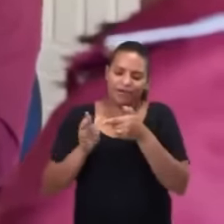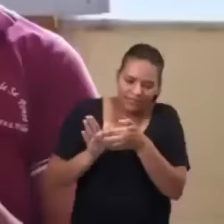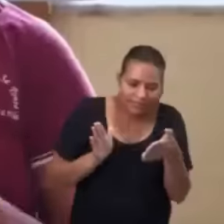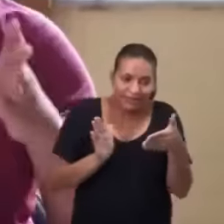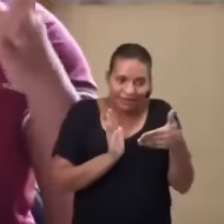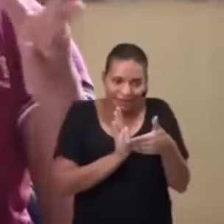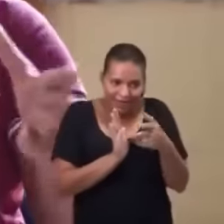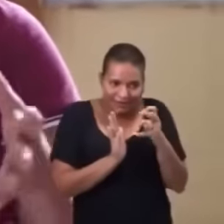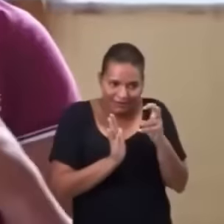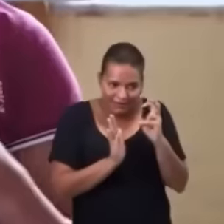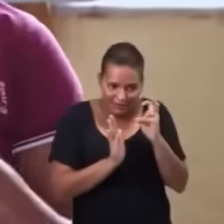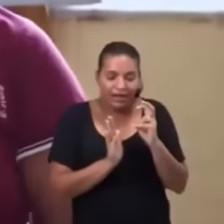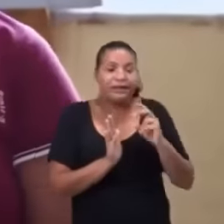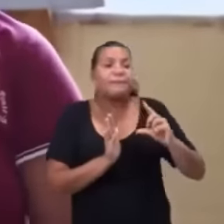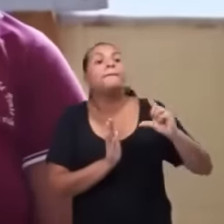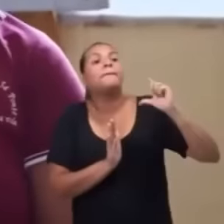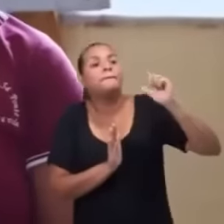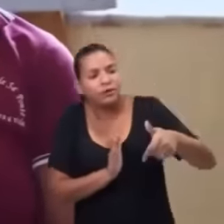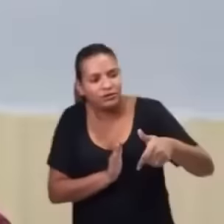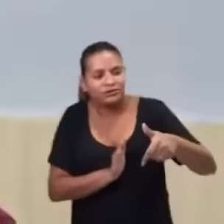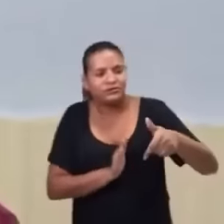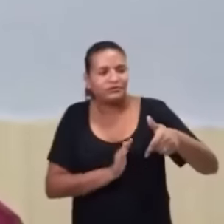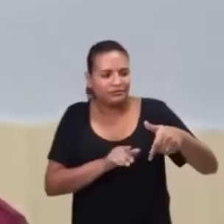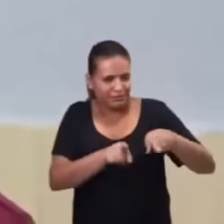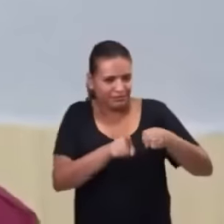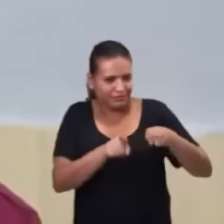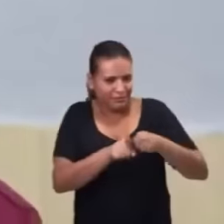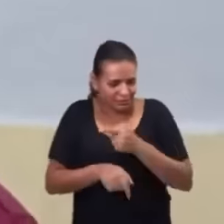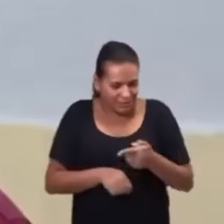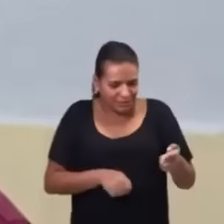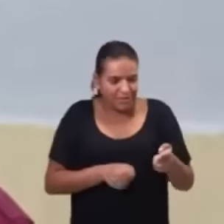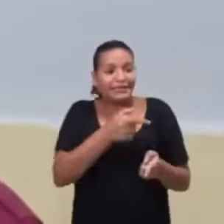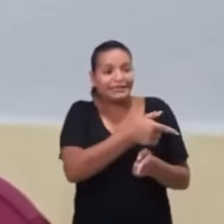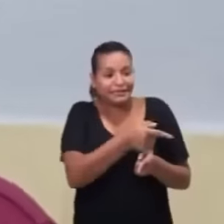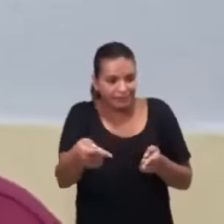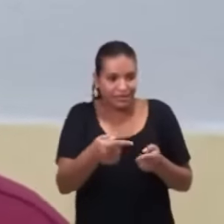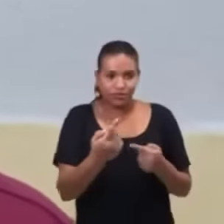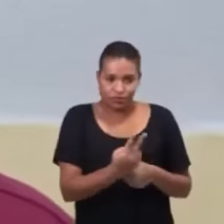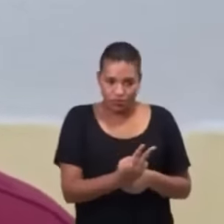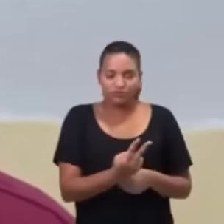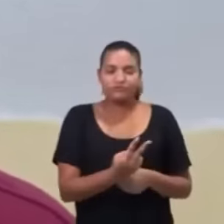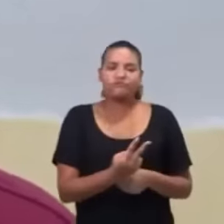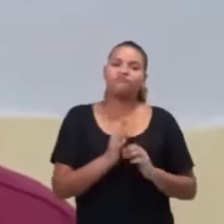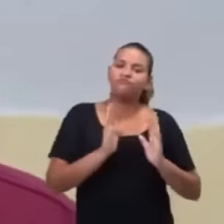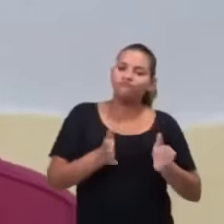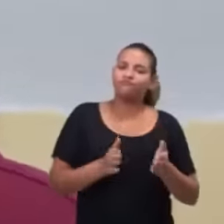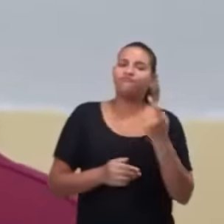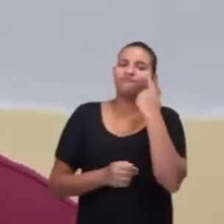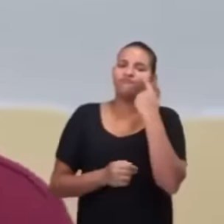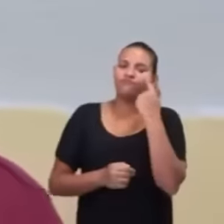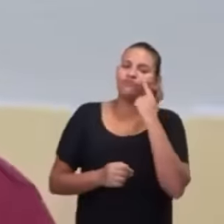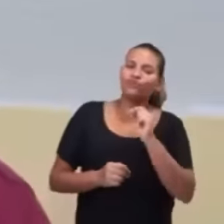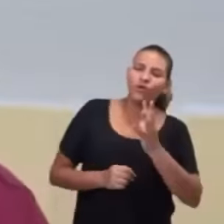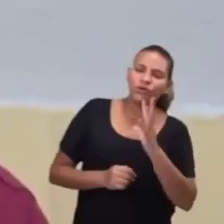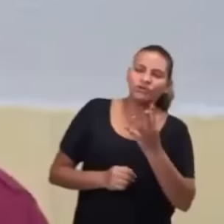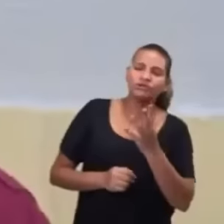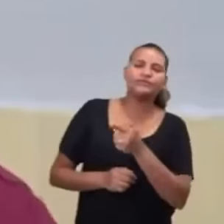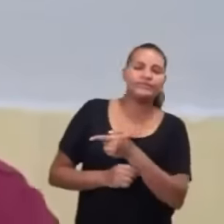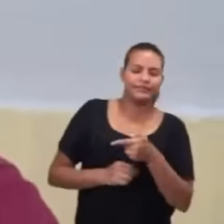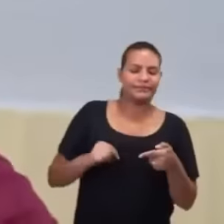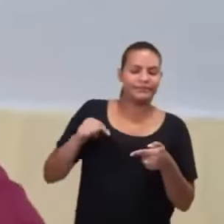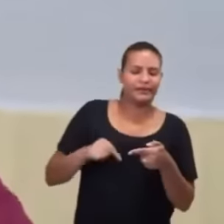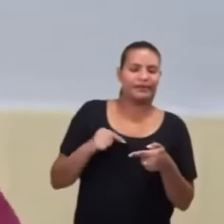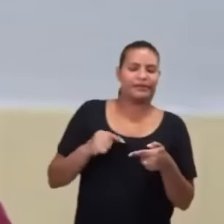como vai ser o trabalho da semana seguinte. Então, a gente vai colhendo as evidências numa semana para levar para o planejamento